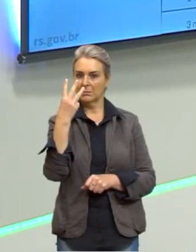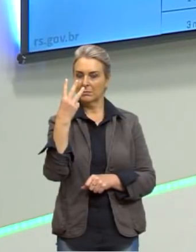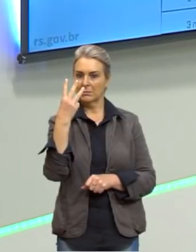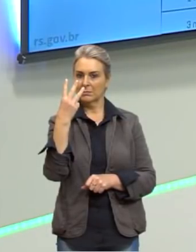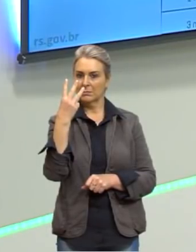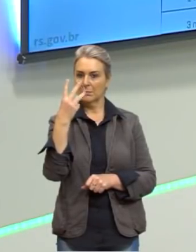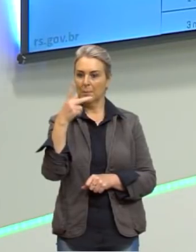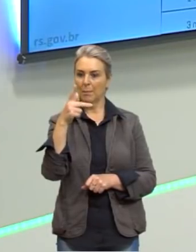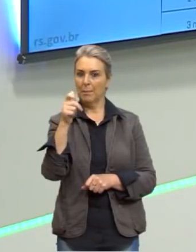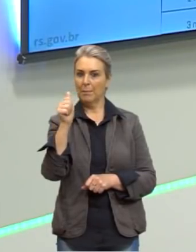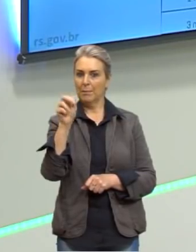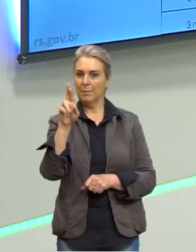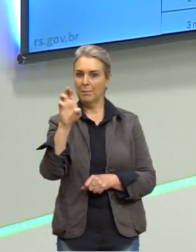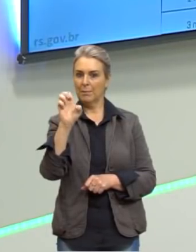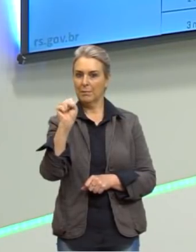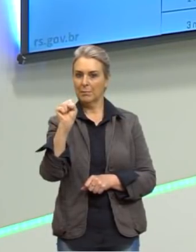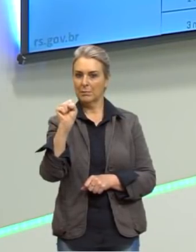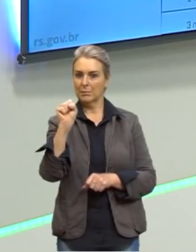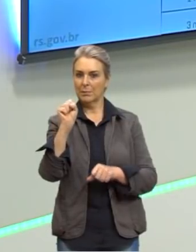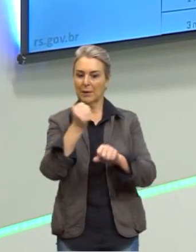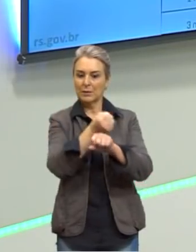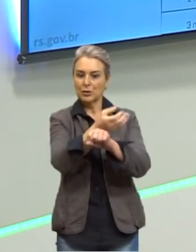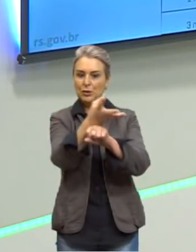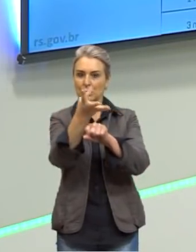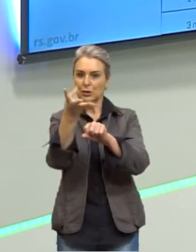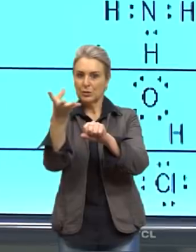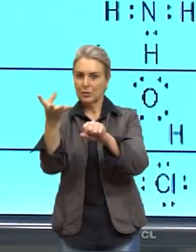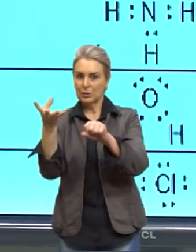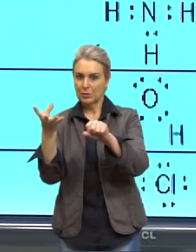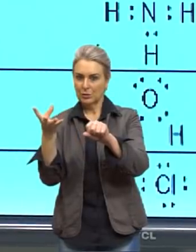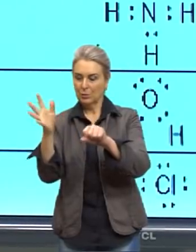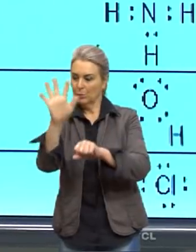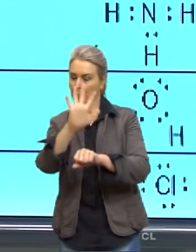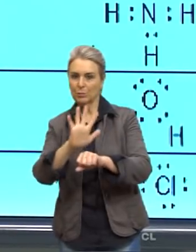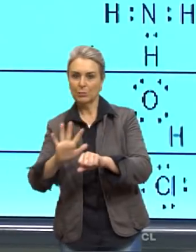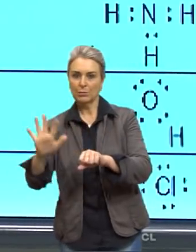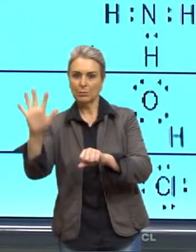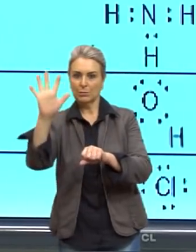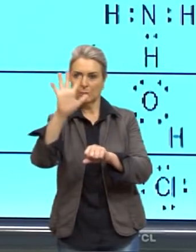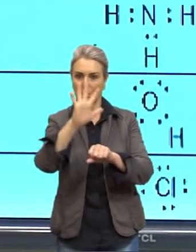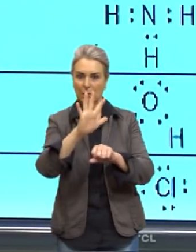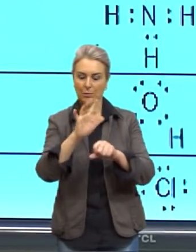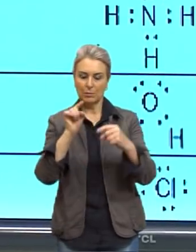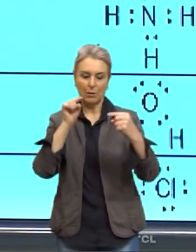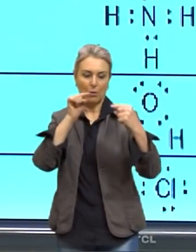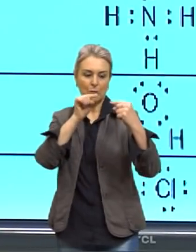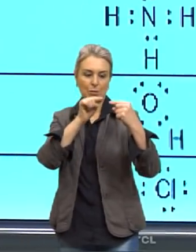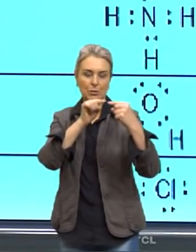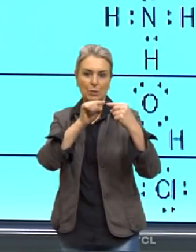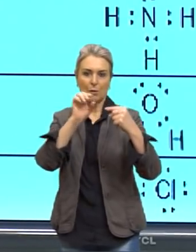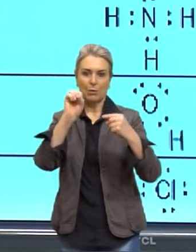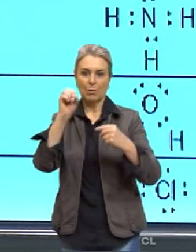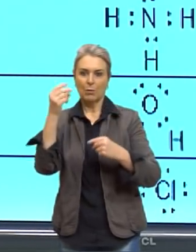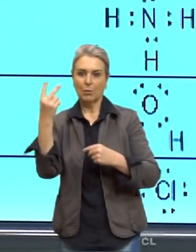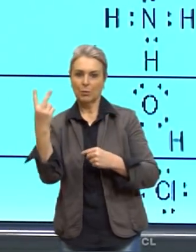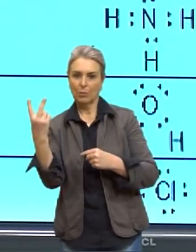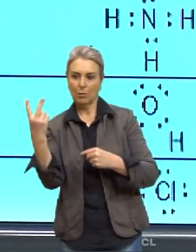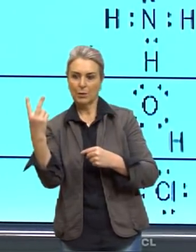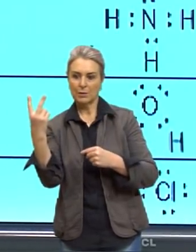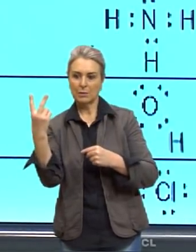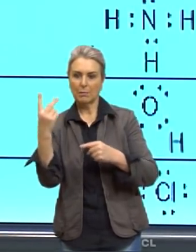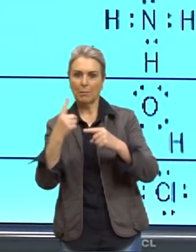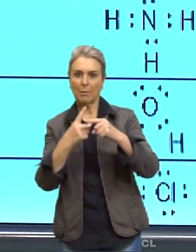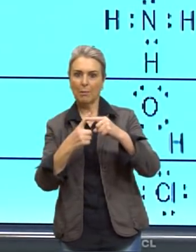pag cipreste distribuir no espaço ó esse aqui que tá formando a ligação com oxigênio esse com o